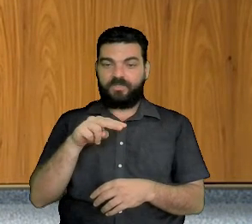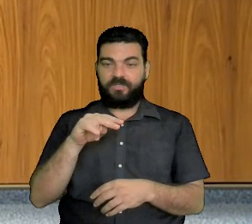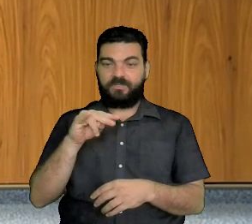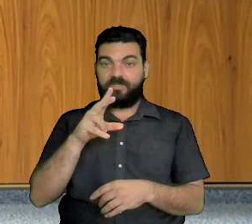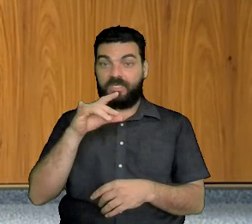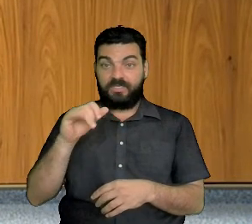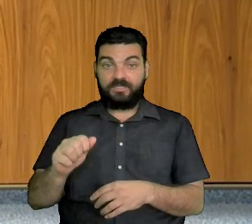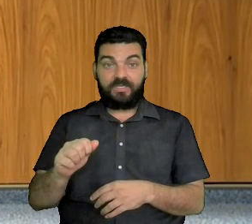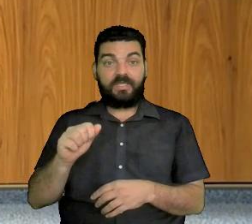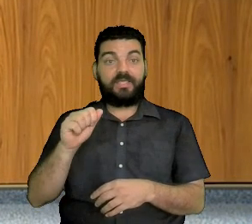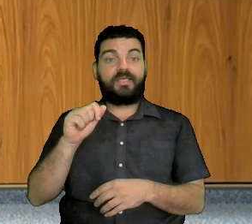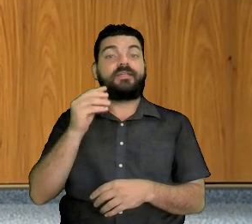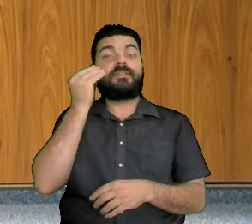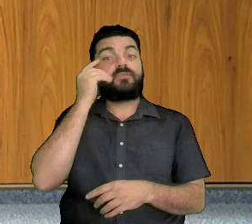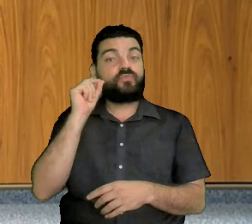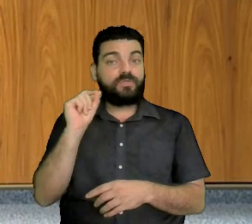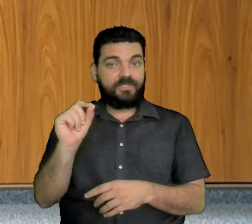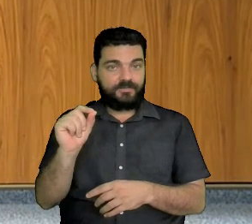tenta